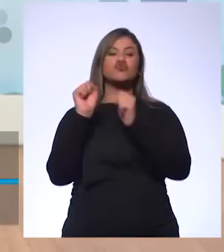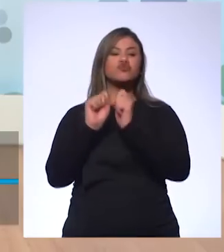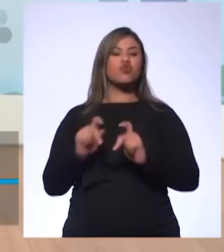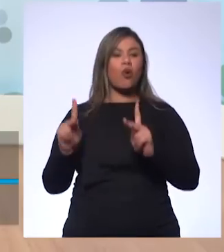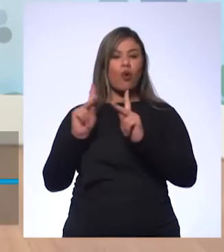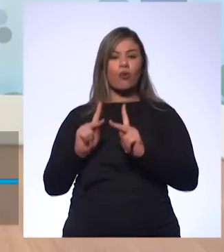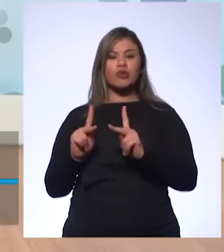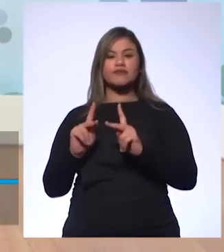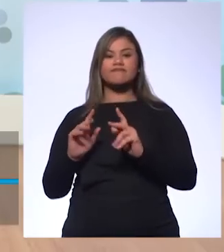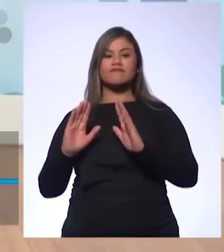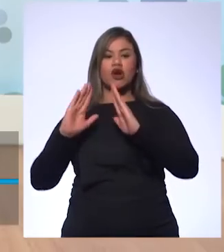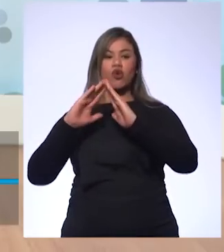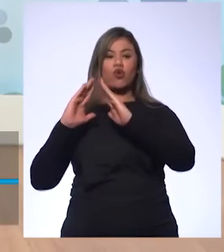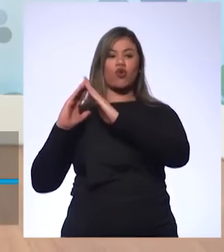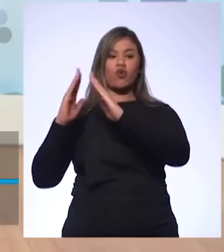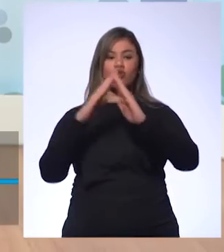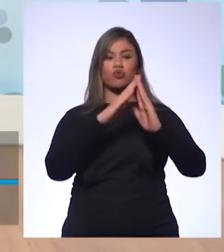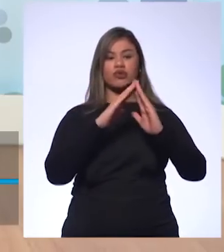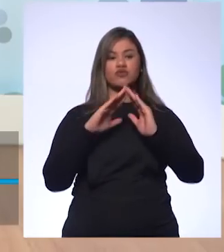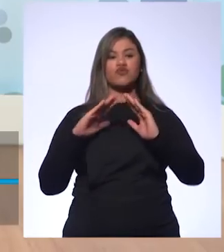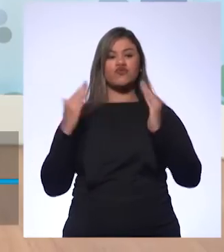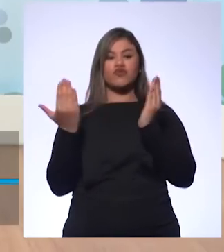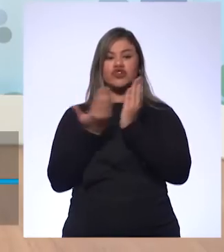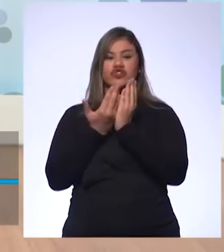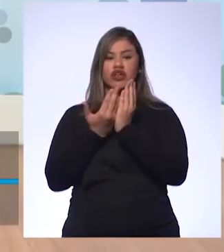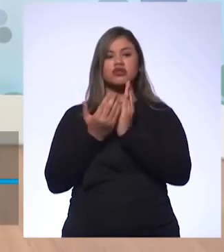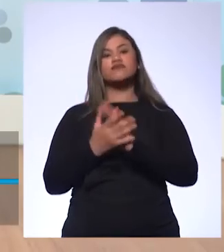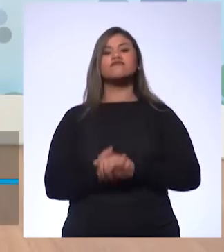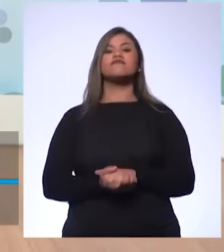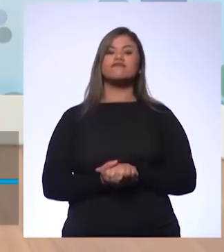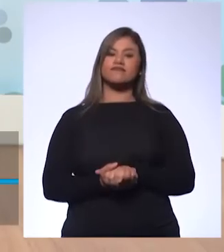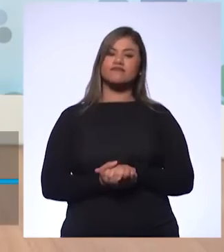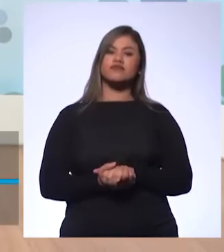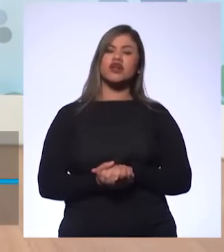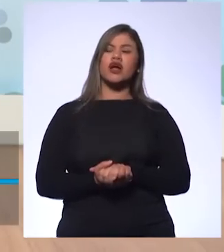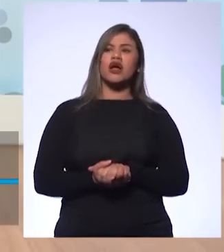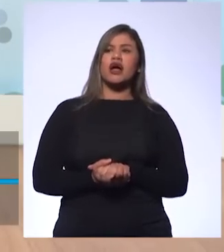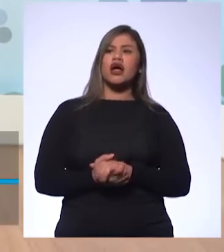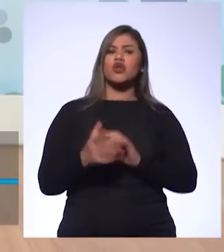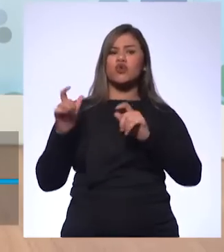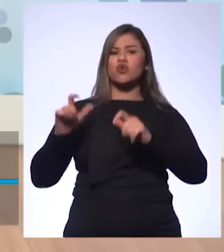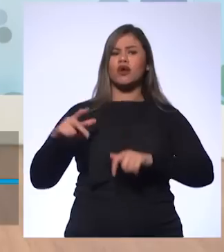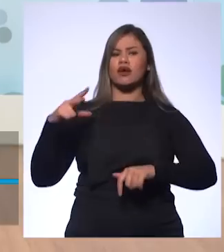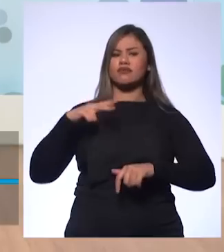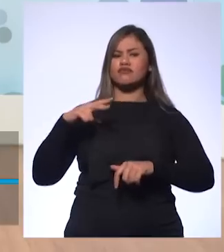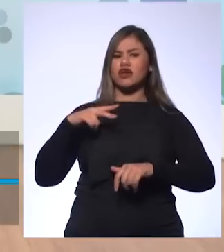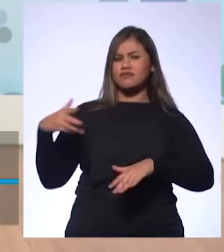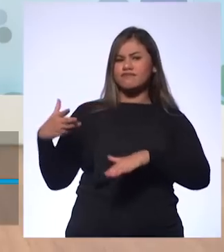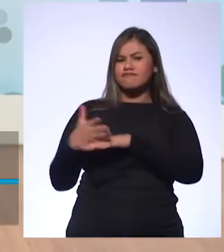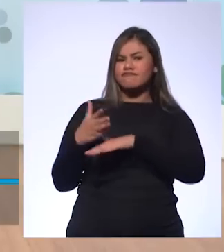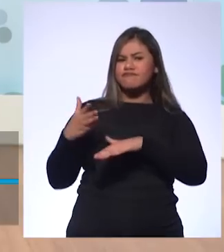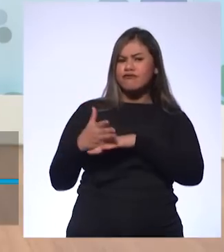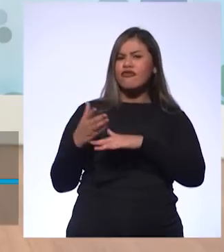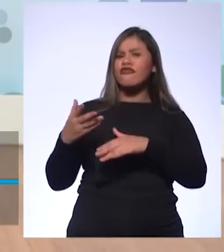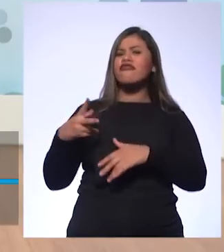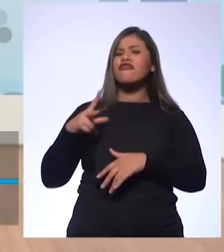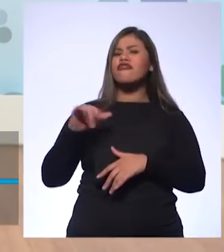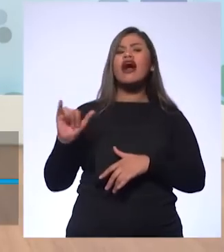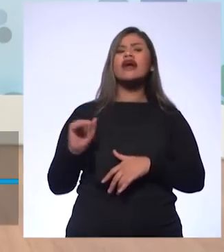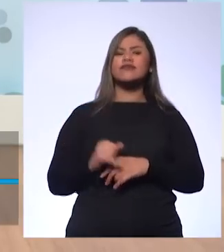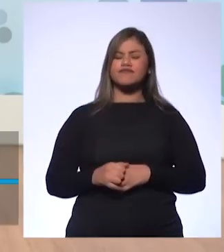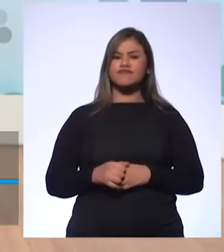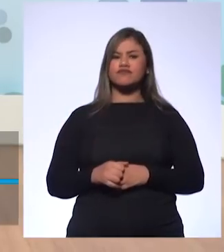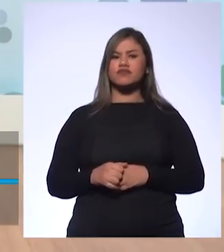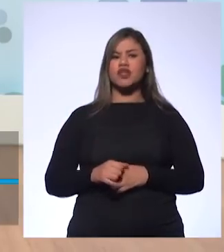E é na sua cidade. Uhum. Se a sua cidade só tem esses espaços privados, você consegue frequentar? A pergunta é, quem tem o